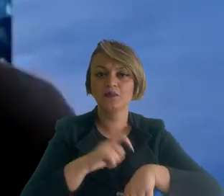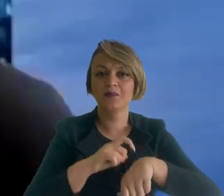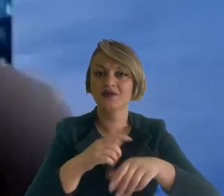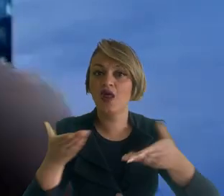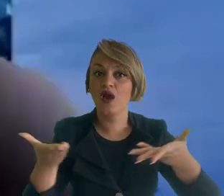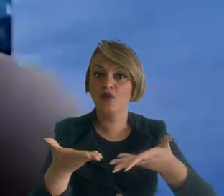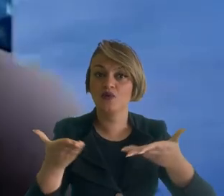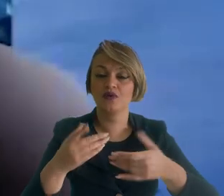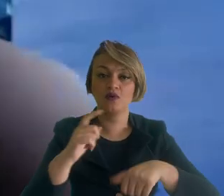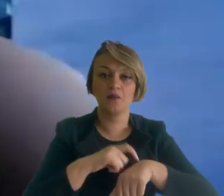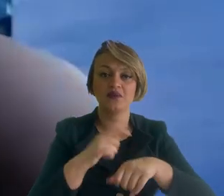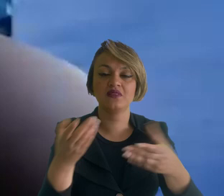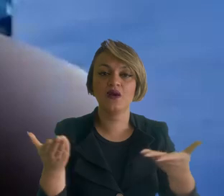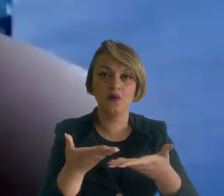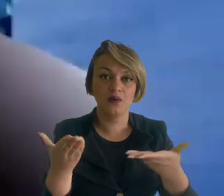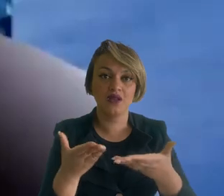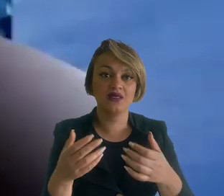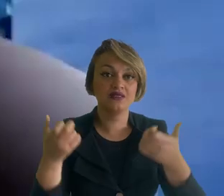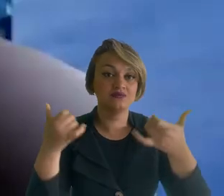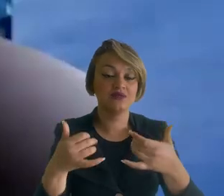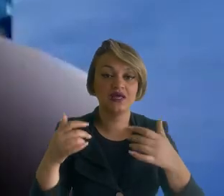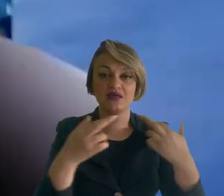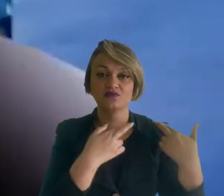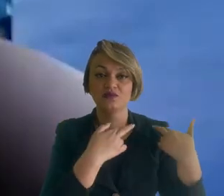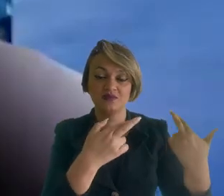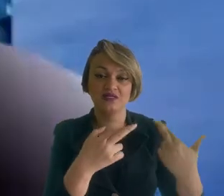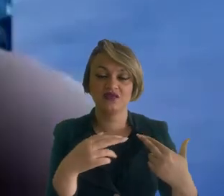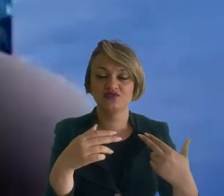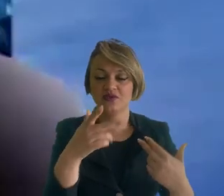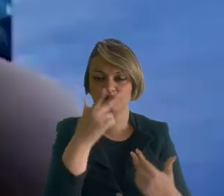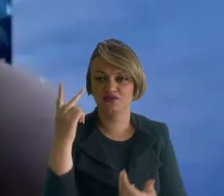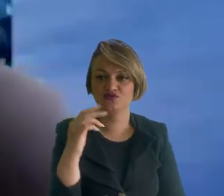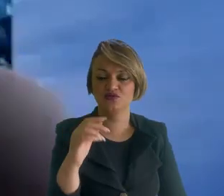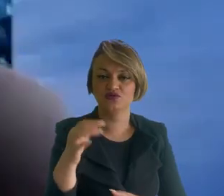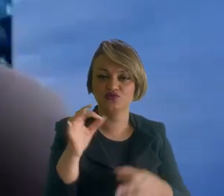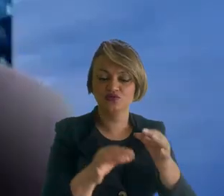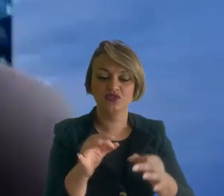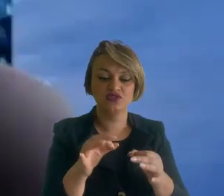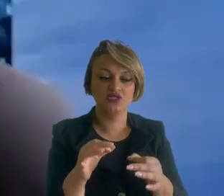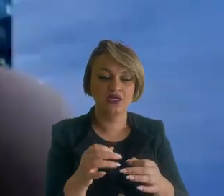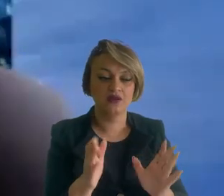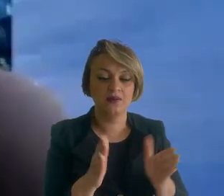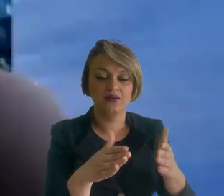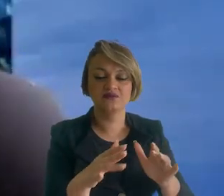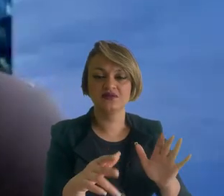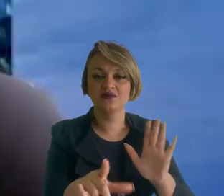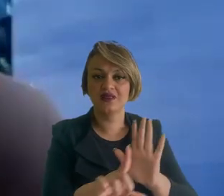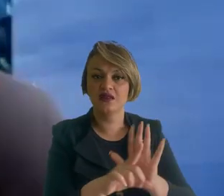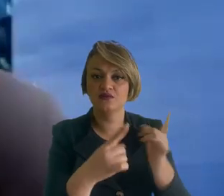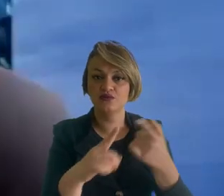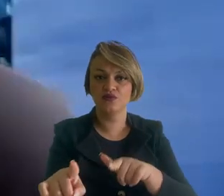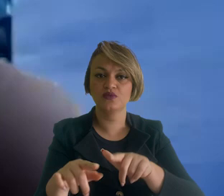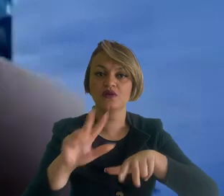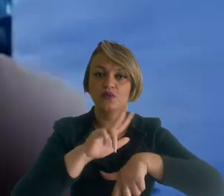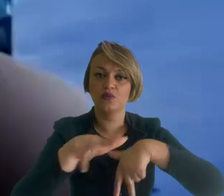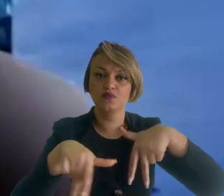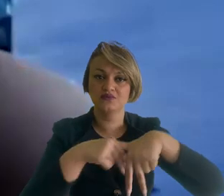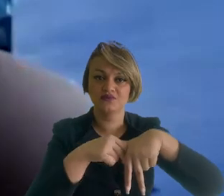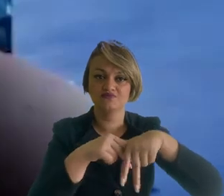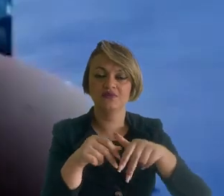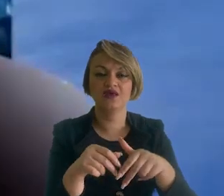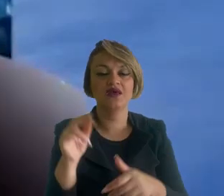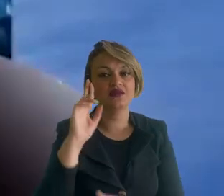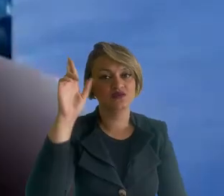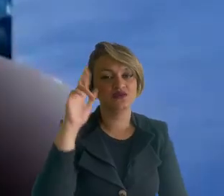que diz com a responsabilidade civil da pessoa jurídica na lei diante corrupção que será apresentada e desenvolvido